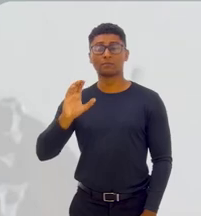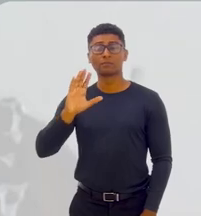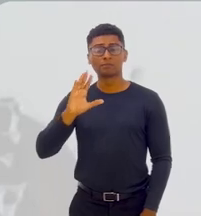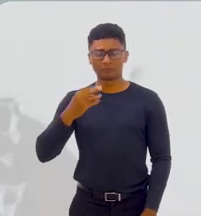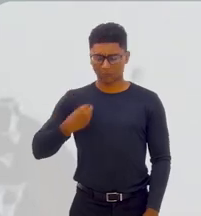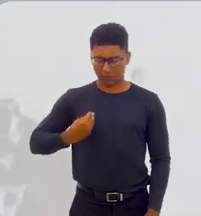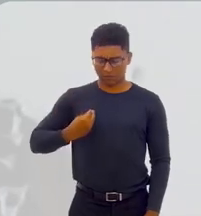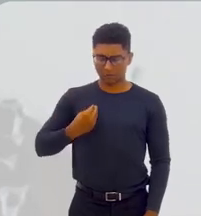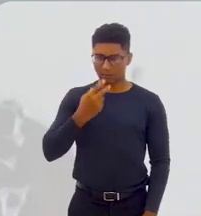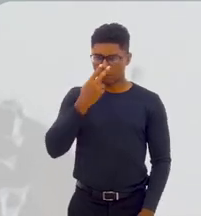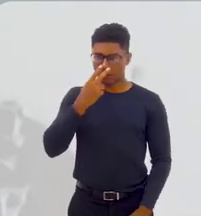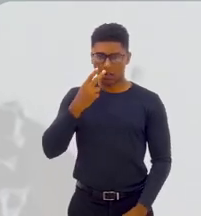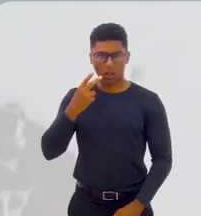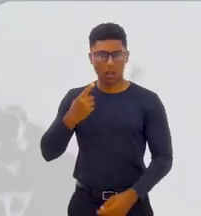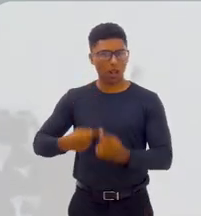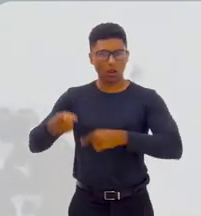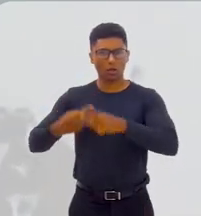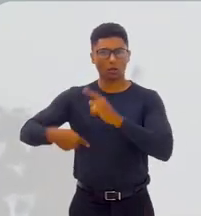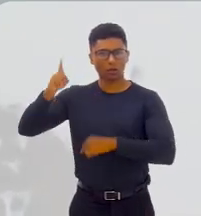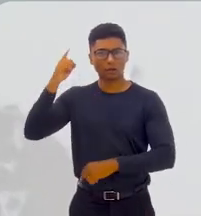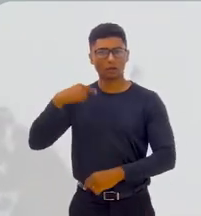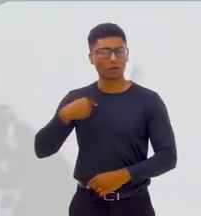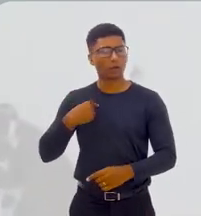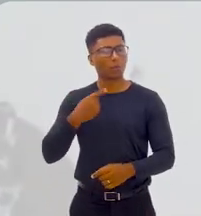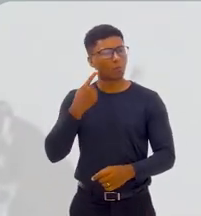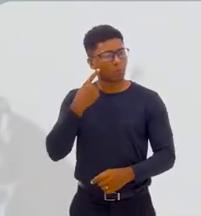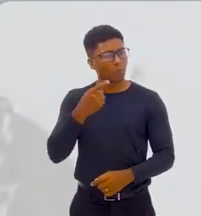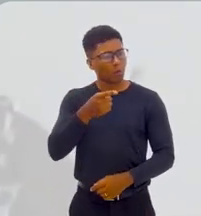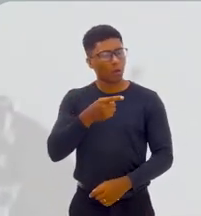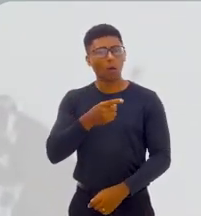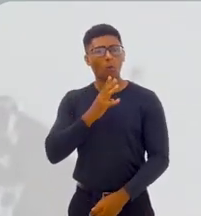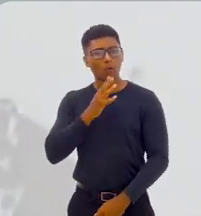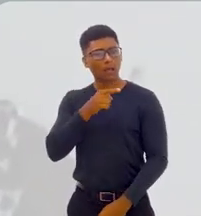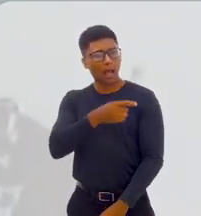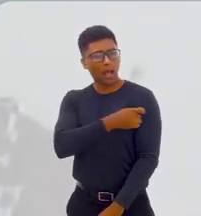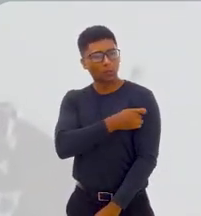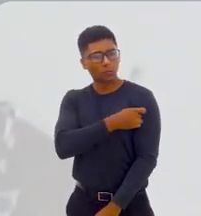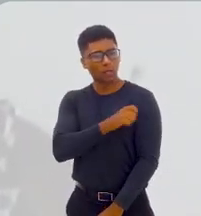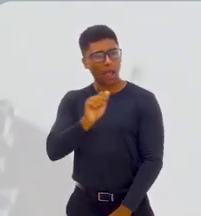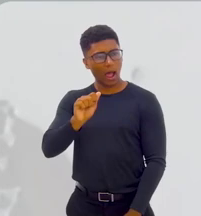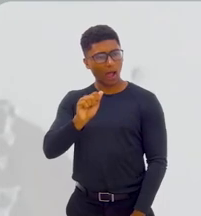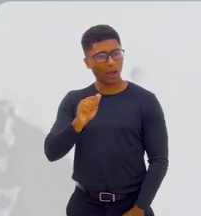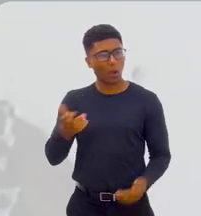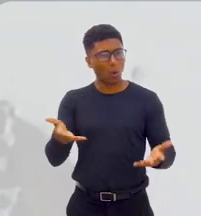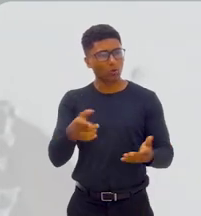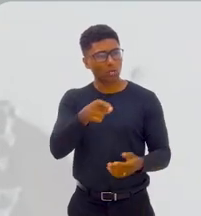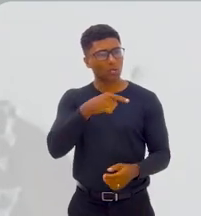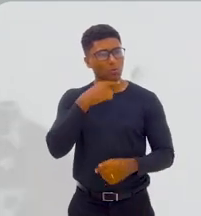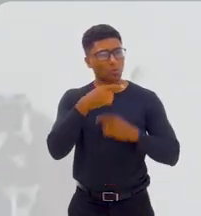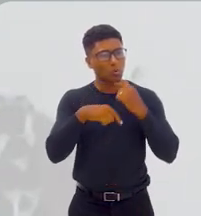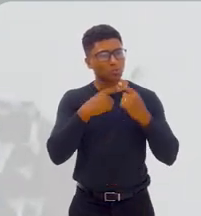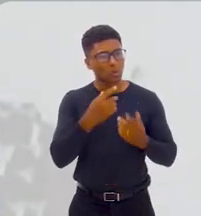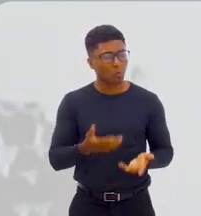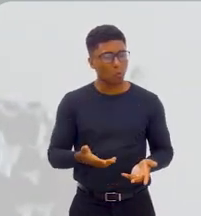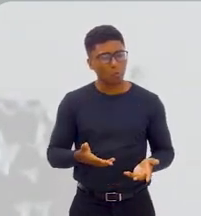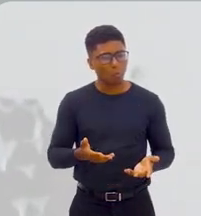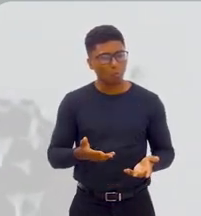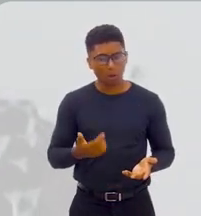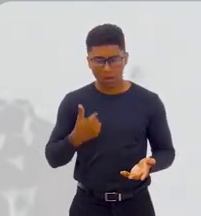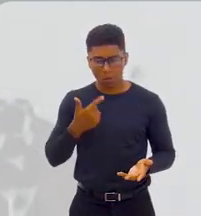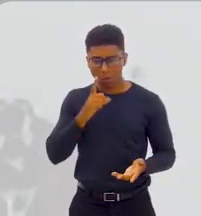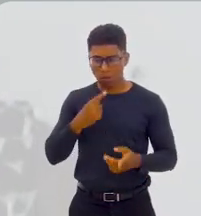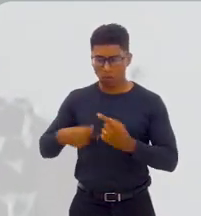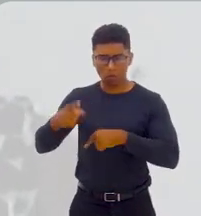dá voltas que a gente não espera, né? Eu conheci muitos alunos A's que não estão onde eu estou hoje. O que eu quero